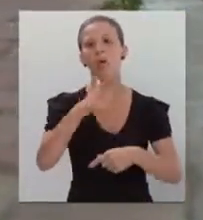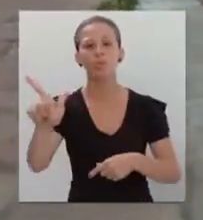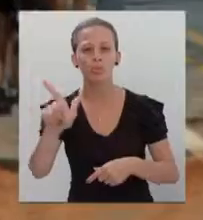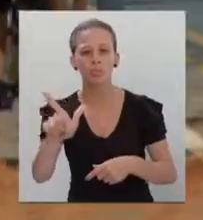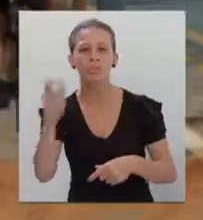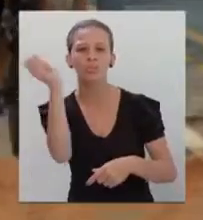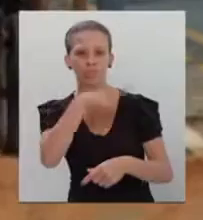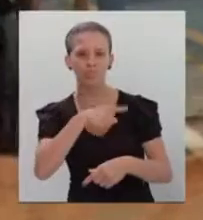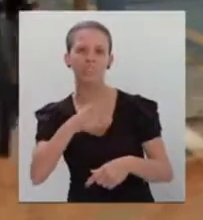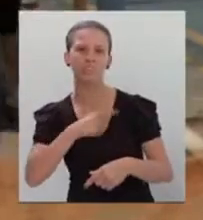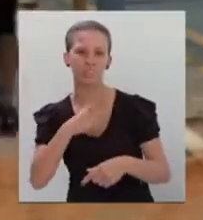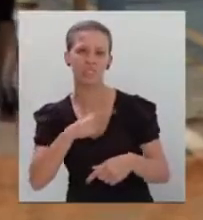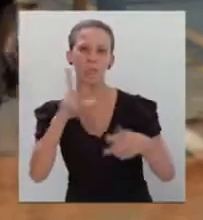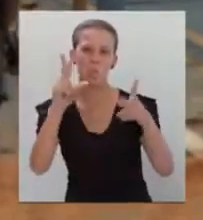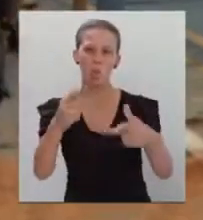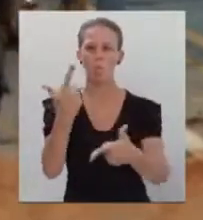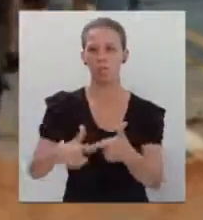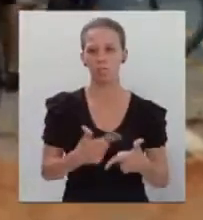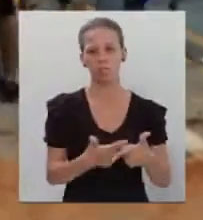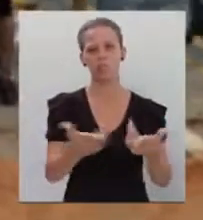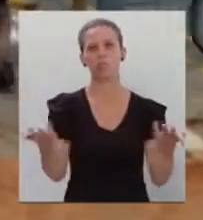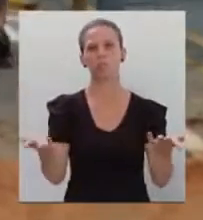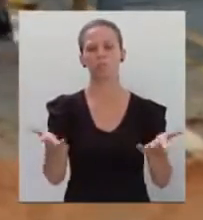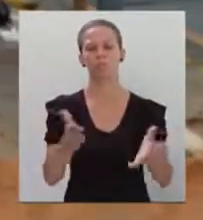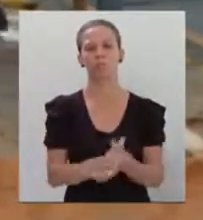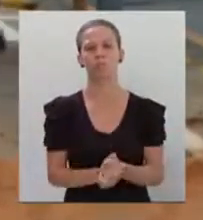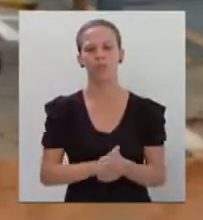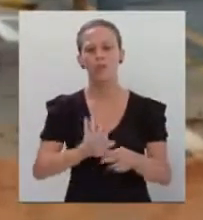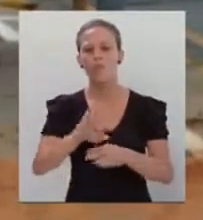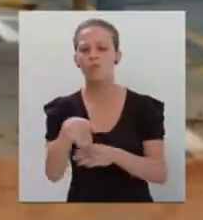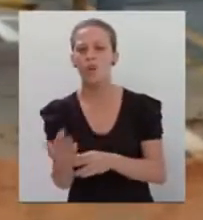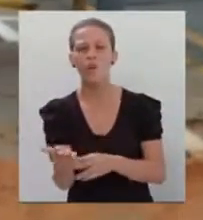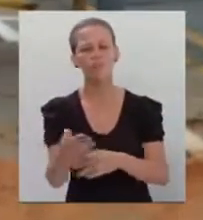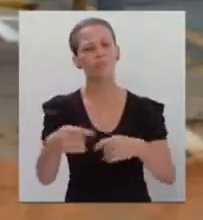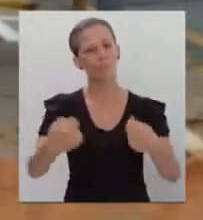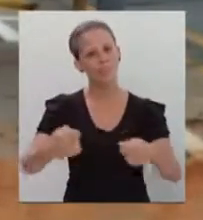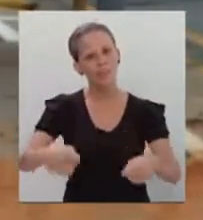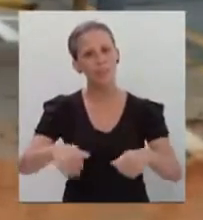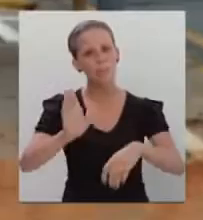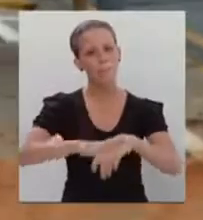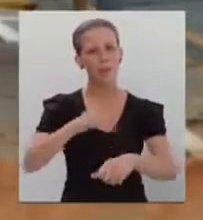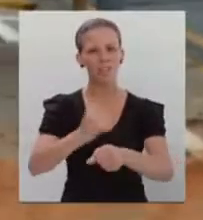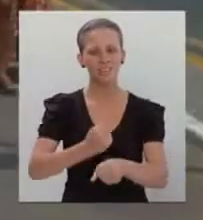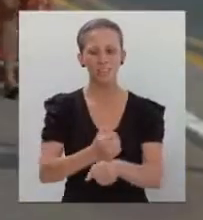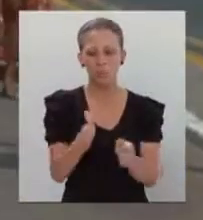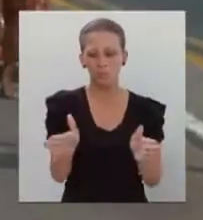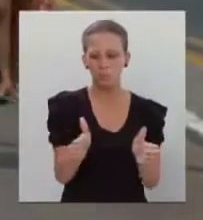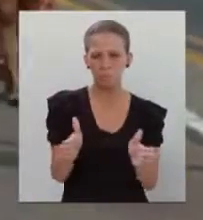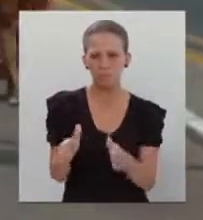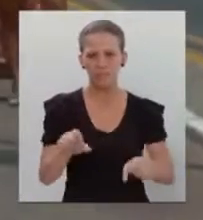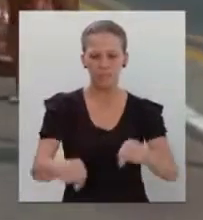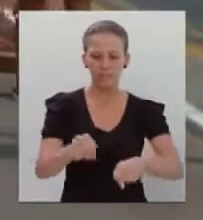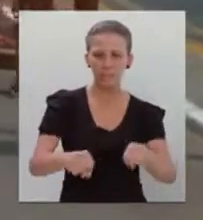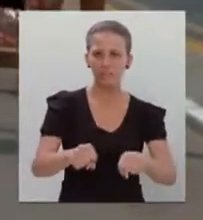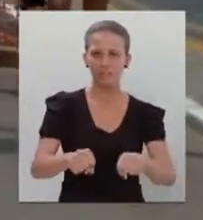aspectos surgem os mesmos problemas. Dimensões fora do padrão deixam o trajeto apertado. Além